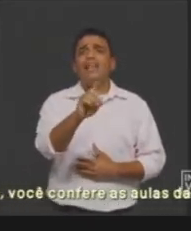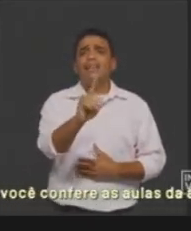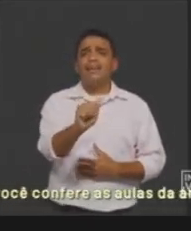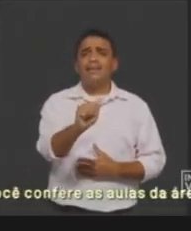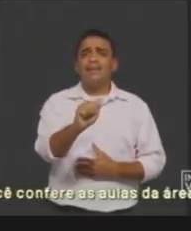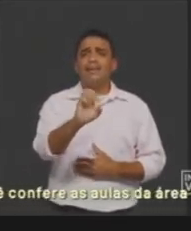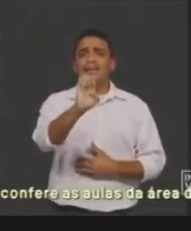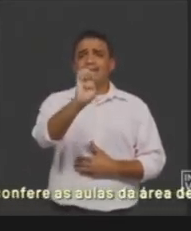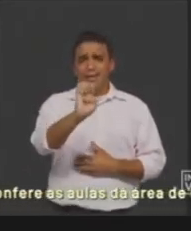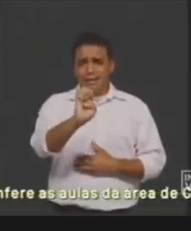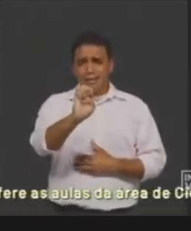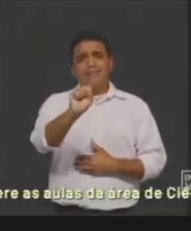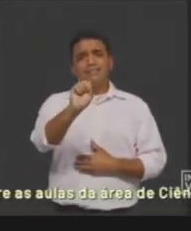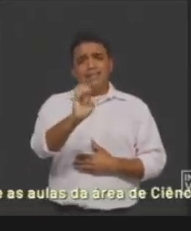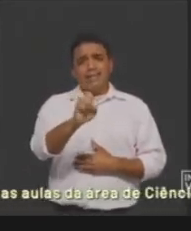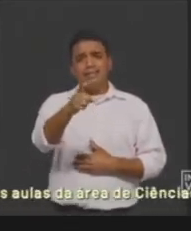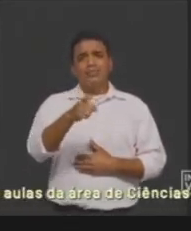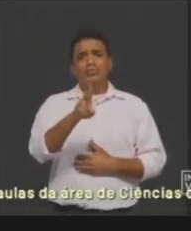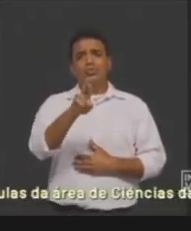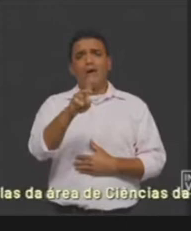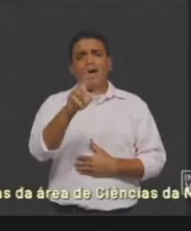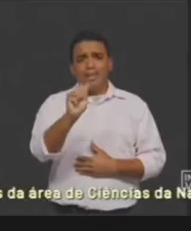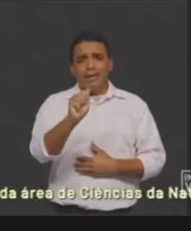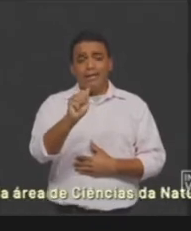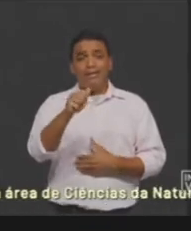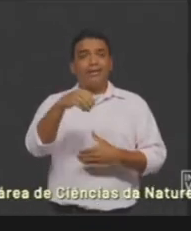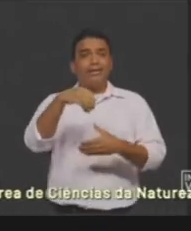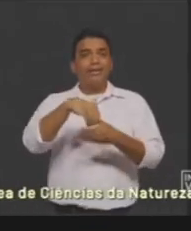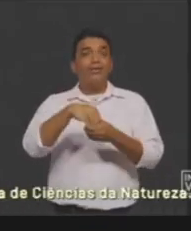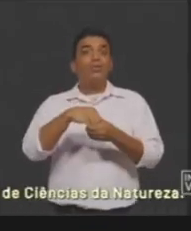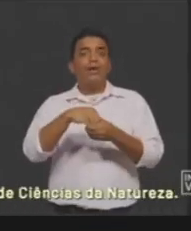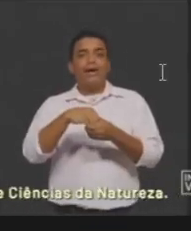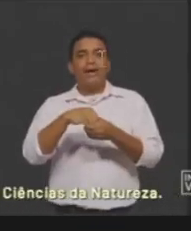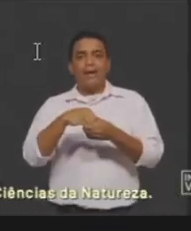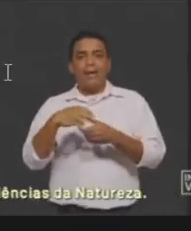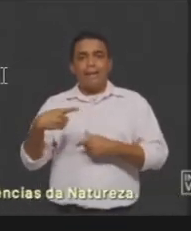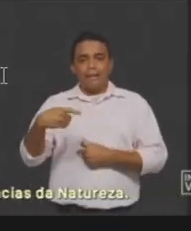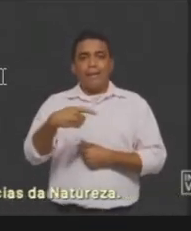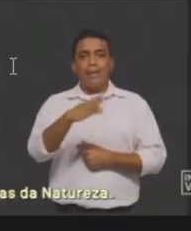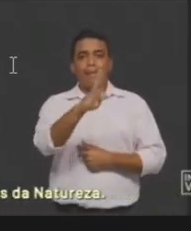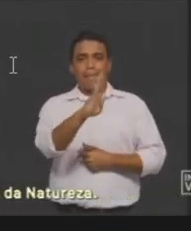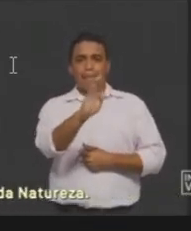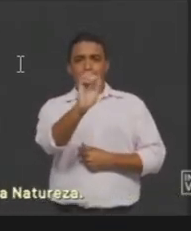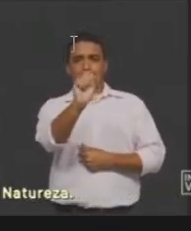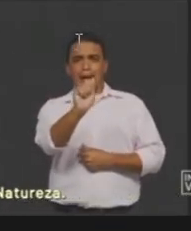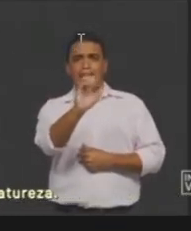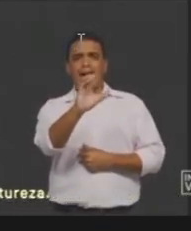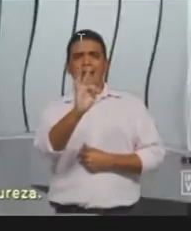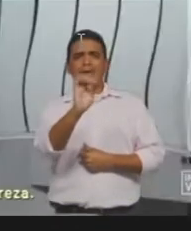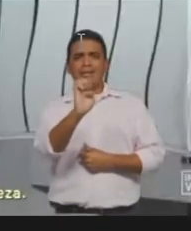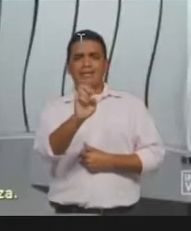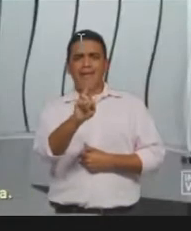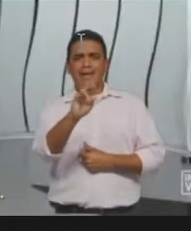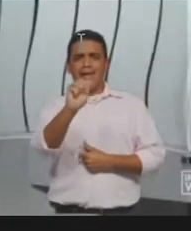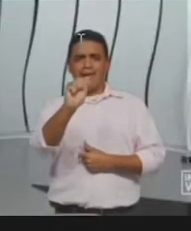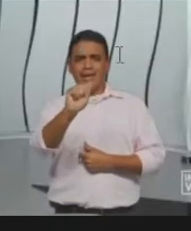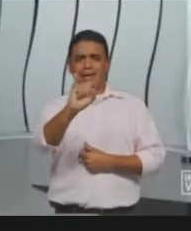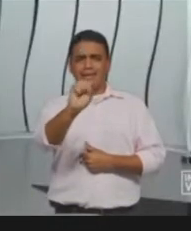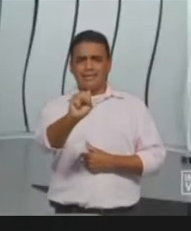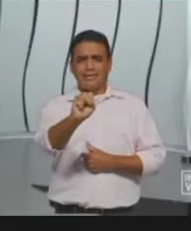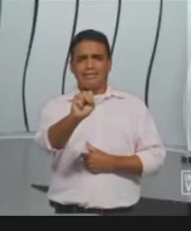ocorre nas bactérias, que é a conjugação bacteriana. Nós vamos ver isso em detalhes agorinha mesmo.